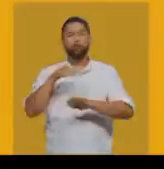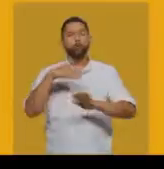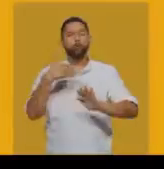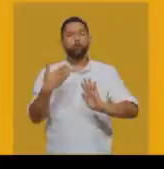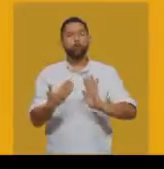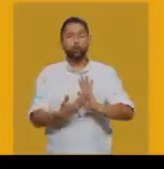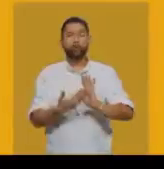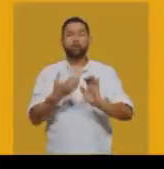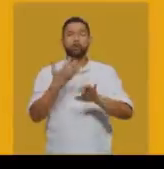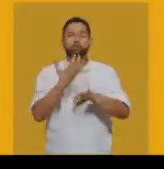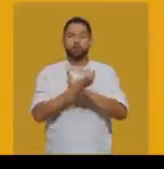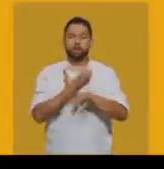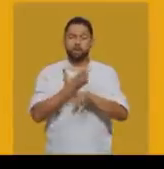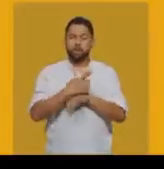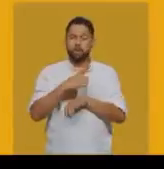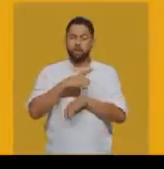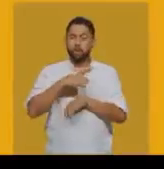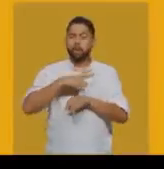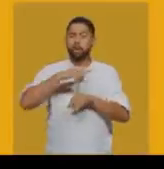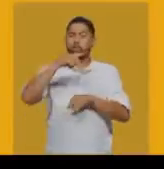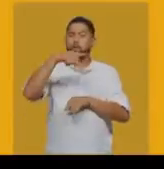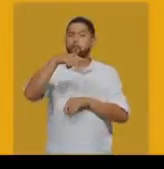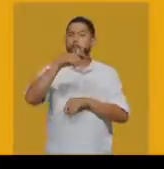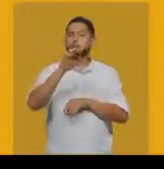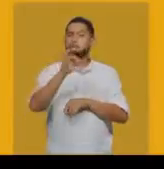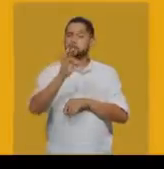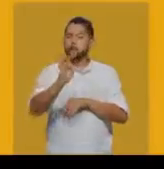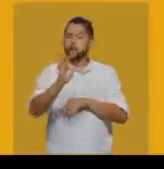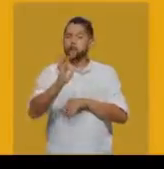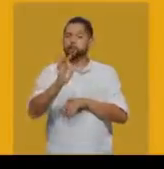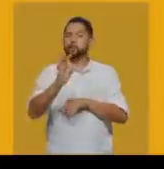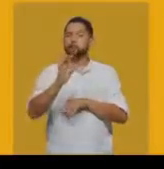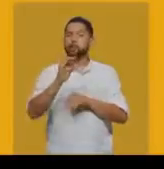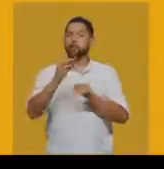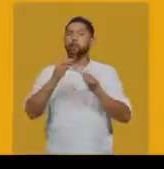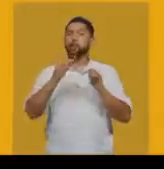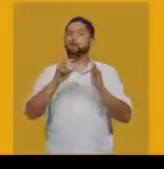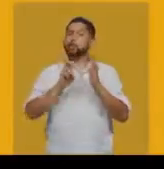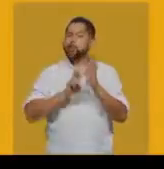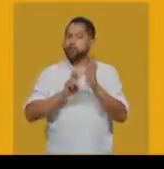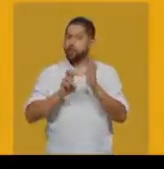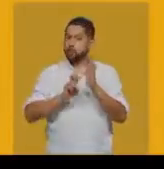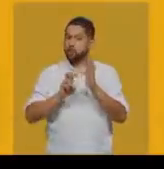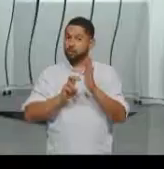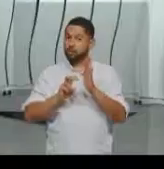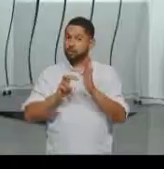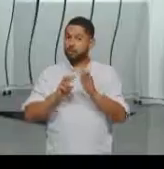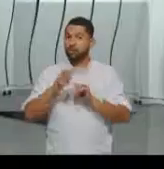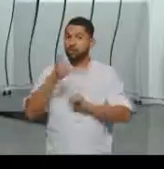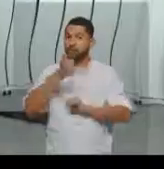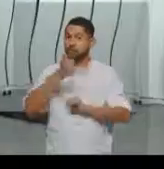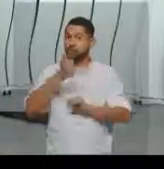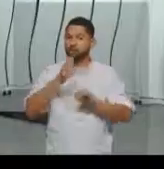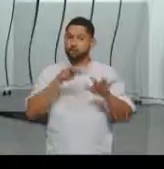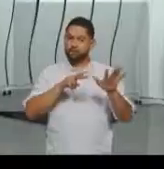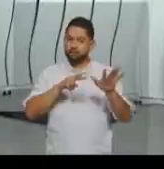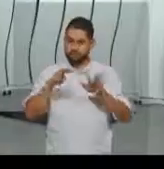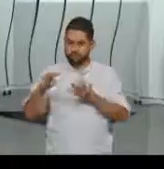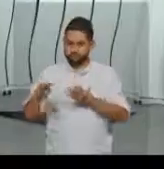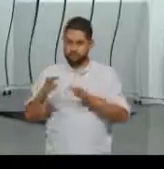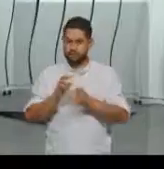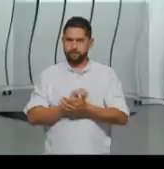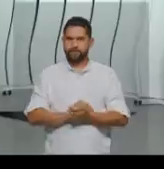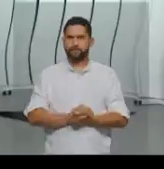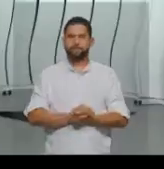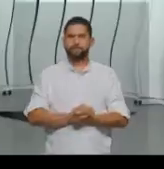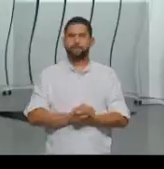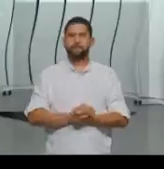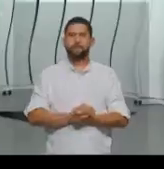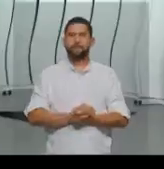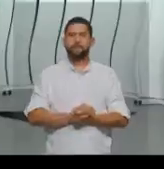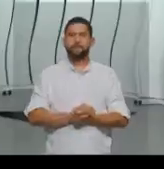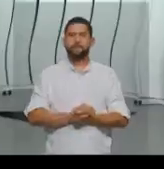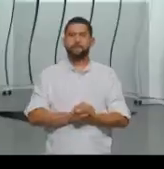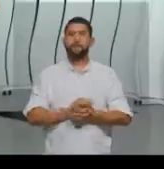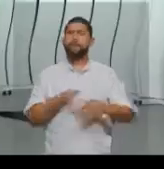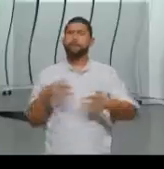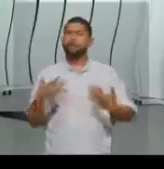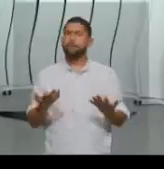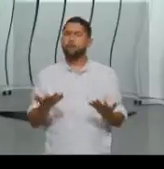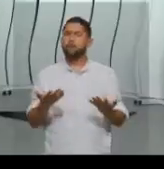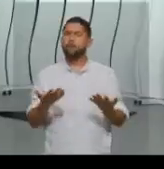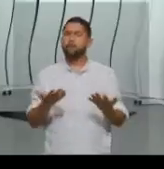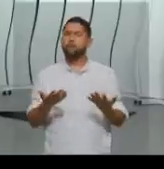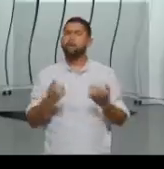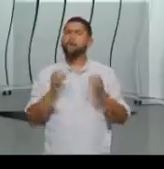no PET volume 5 do segundo ano do ensino médio, na primeira semana. Vamos lá? Bom, então o que